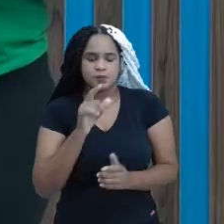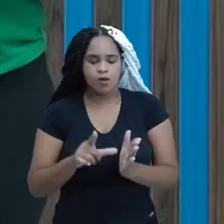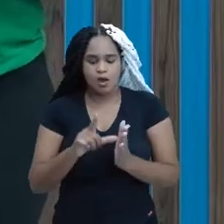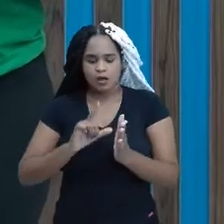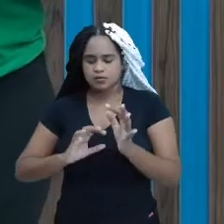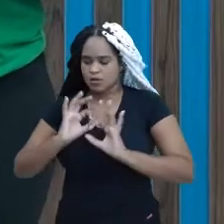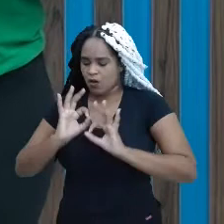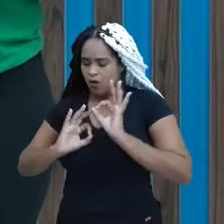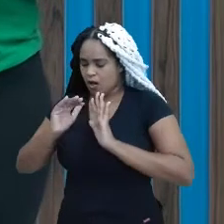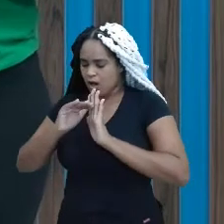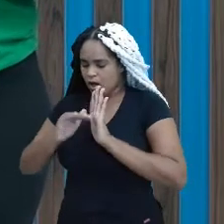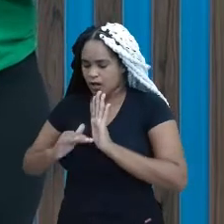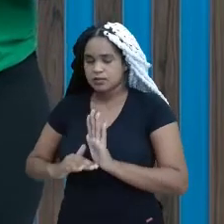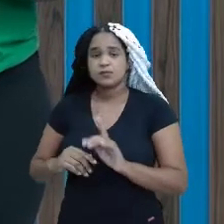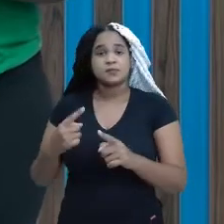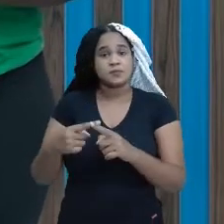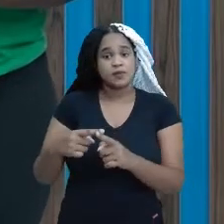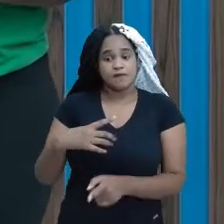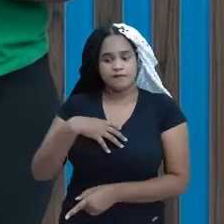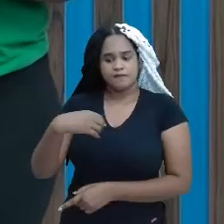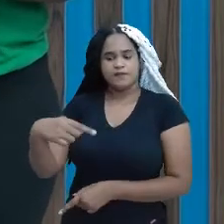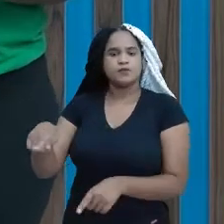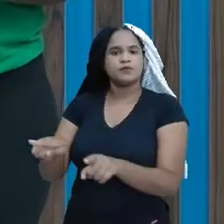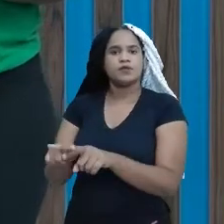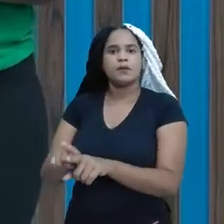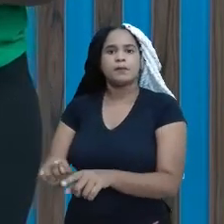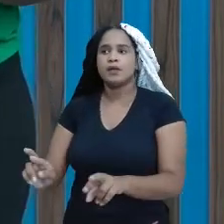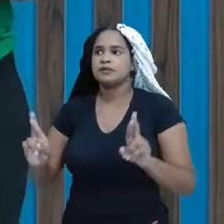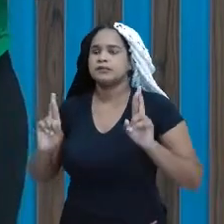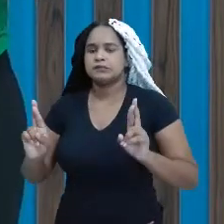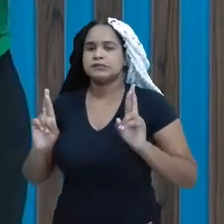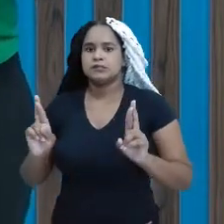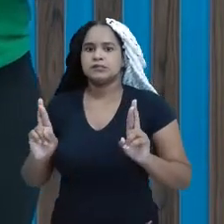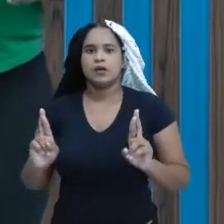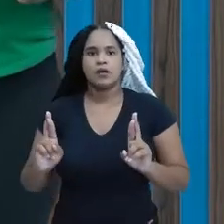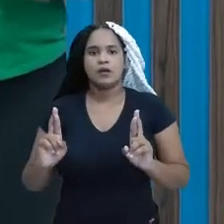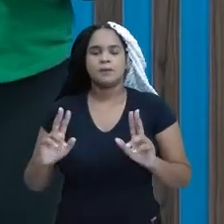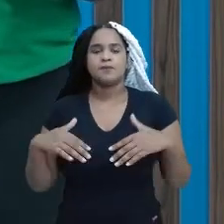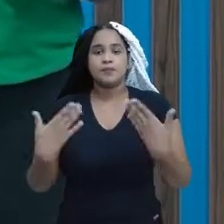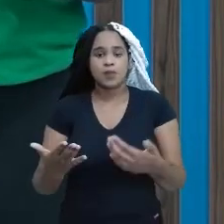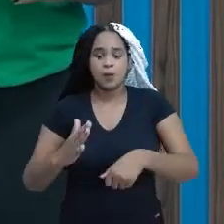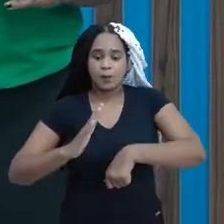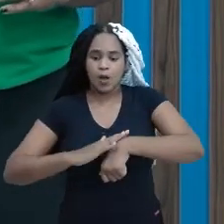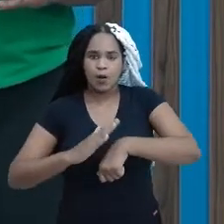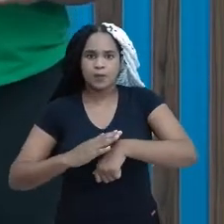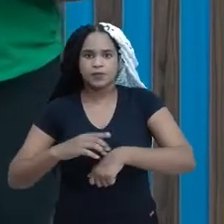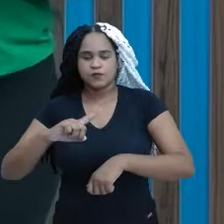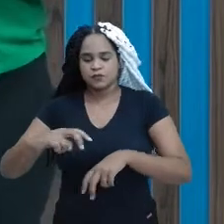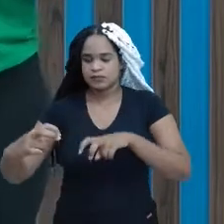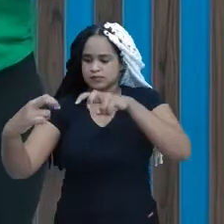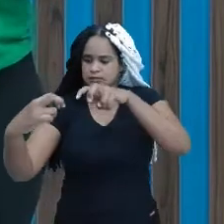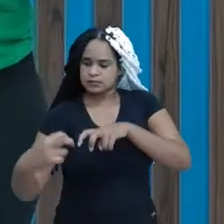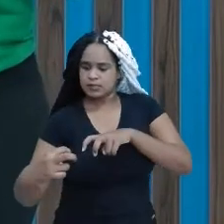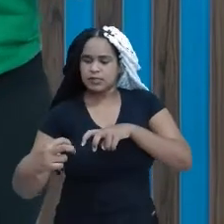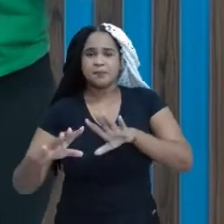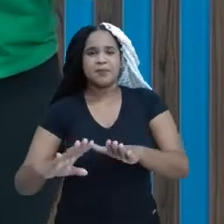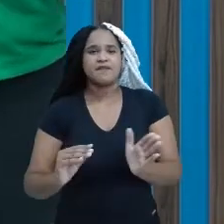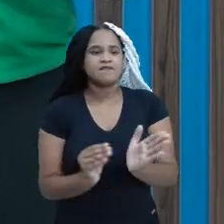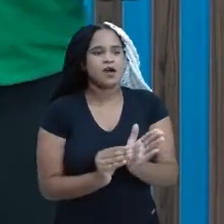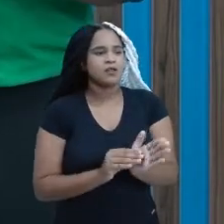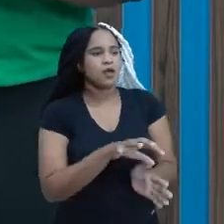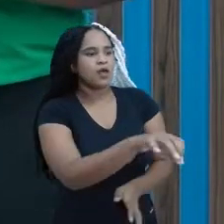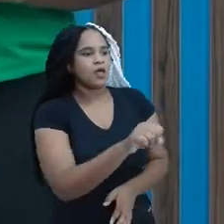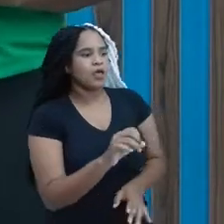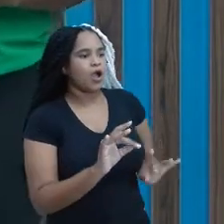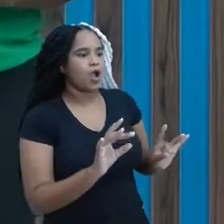filho. Ele também esperou muito para vivenciar esse momento. Aí quando você senta, faltou uma cola, faltou uma tesoura,